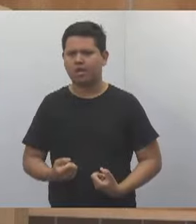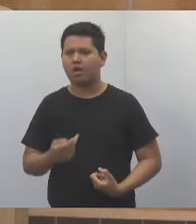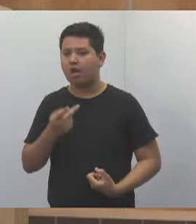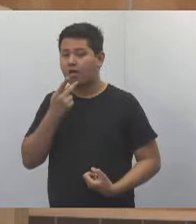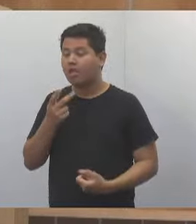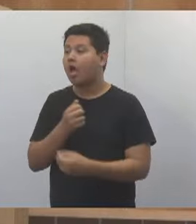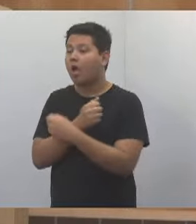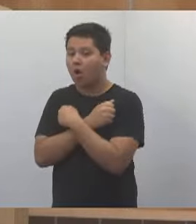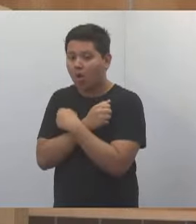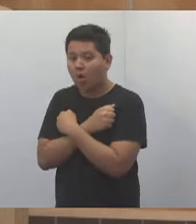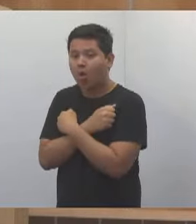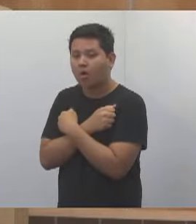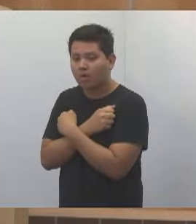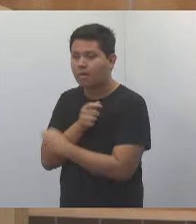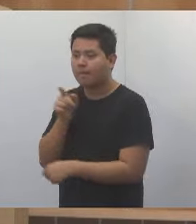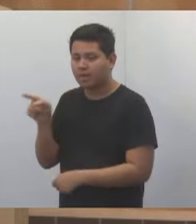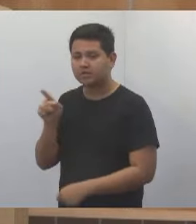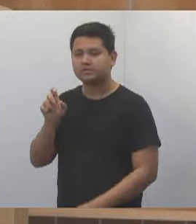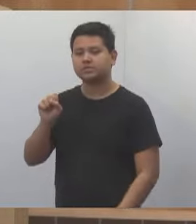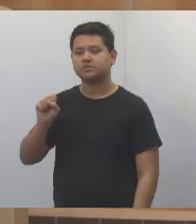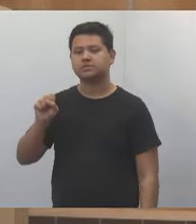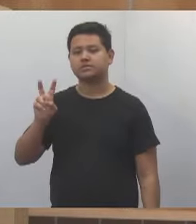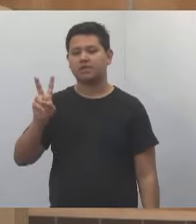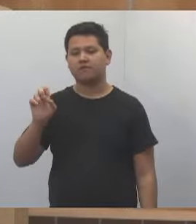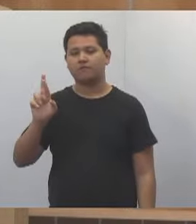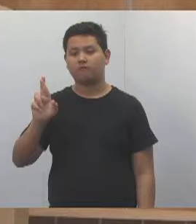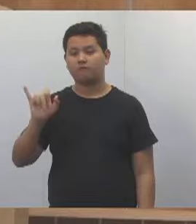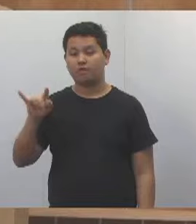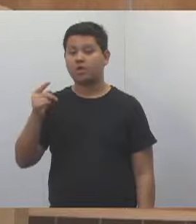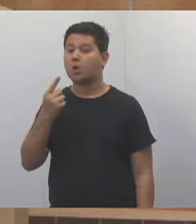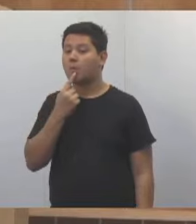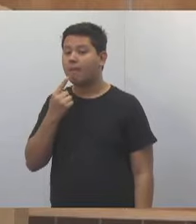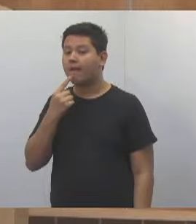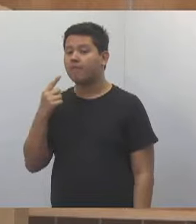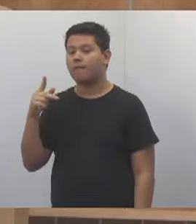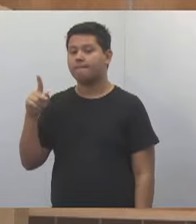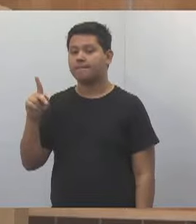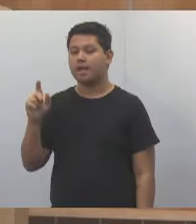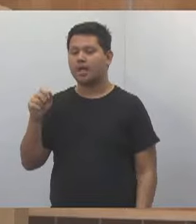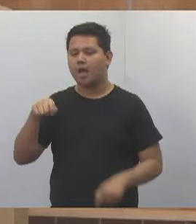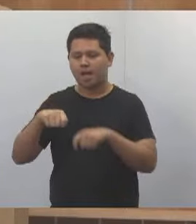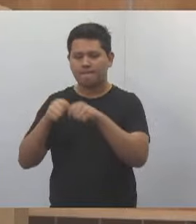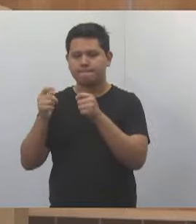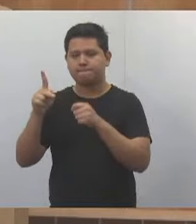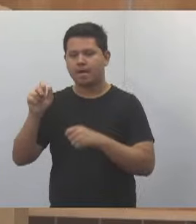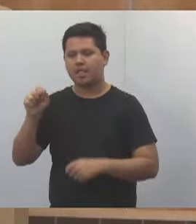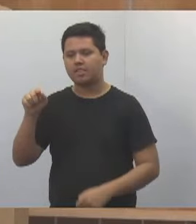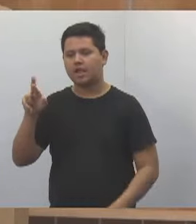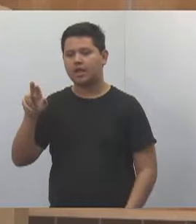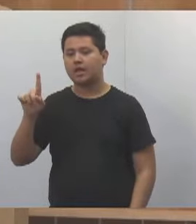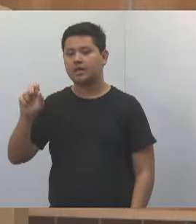seu Severino, que é ali do estacionamento perto da padaria Paris, que desde o meu primeiro dia, Abner, de